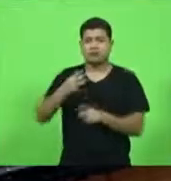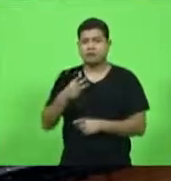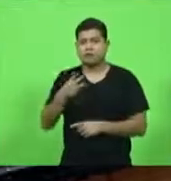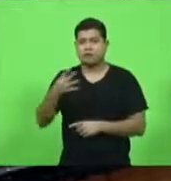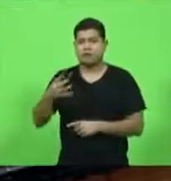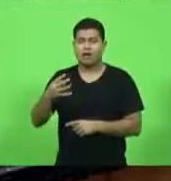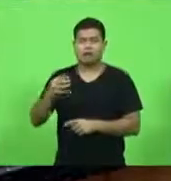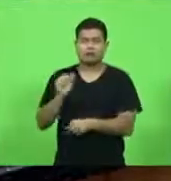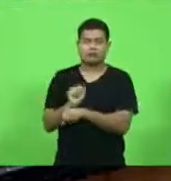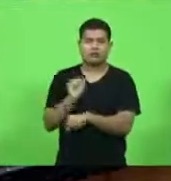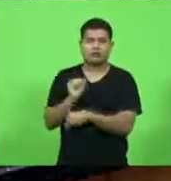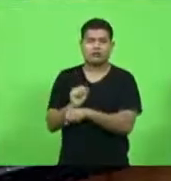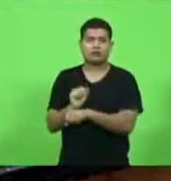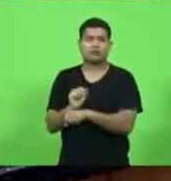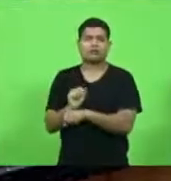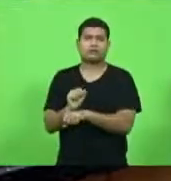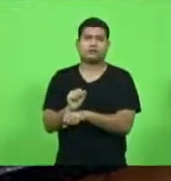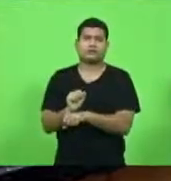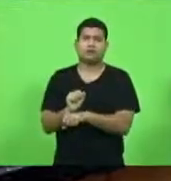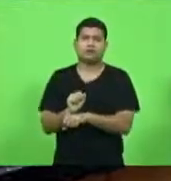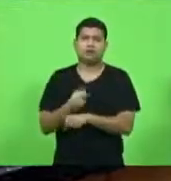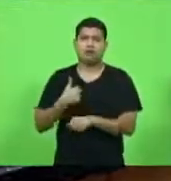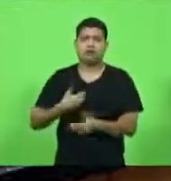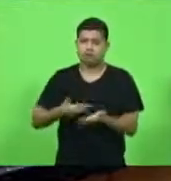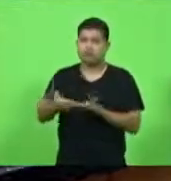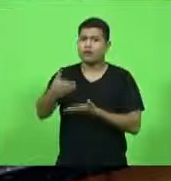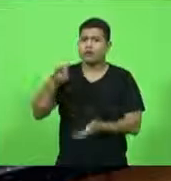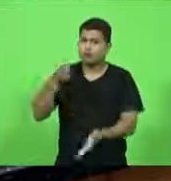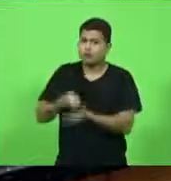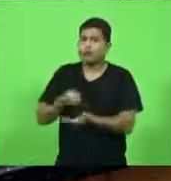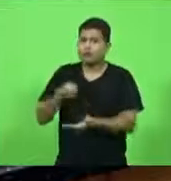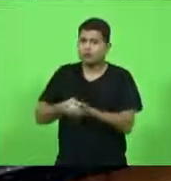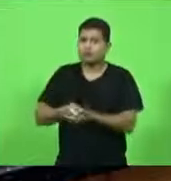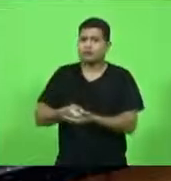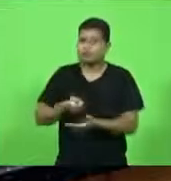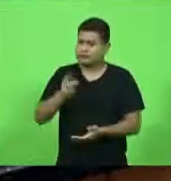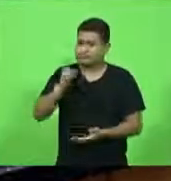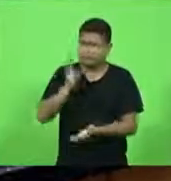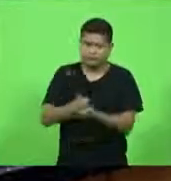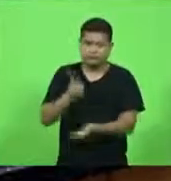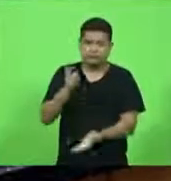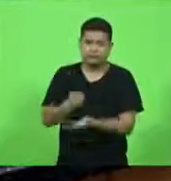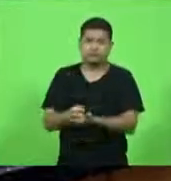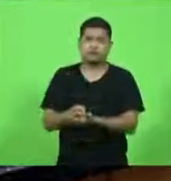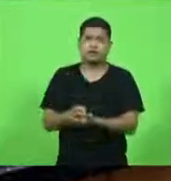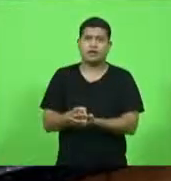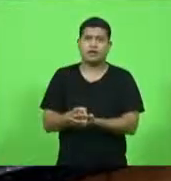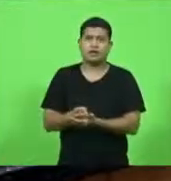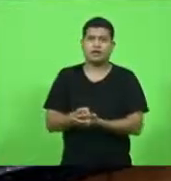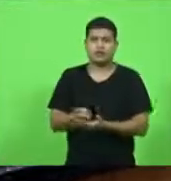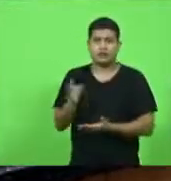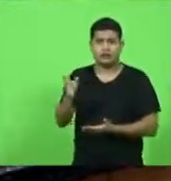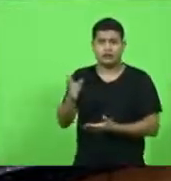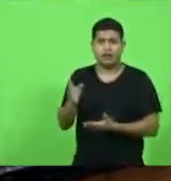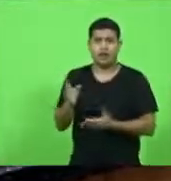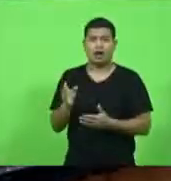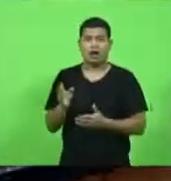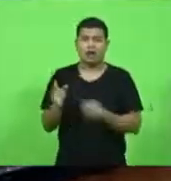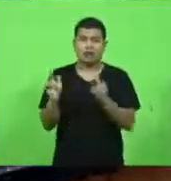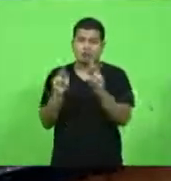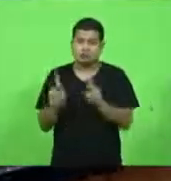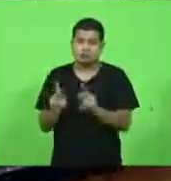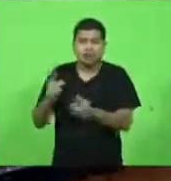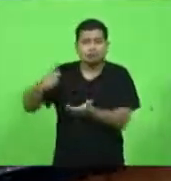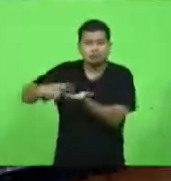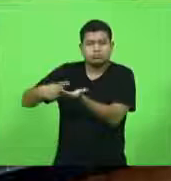deputado dentro do gabinete, isso aí a gente vai começar a cobrar aí sistematicamente. Fair play existe lá dentro. Quantas vezes eu ouvi, ô,